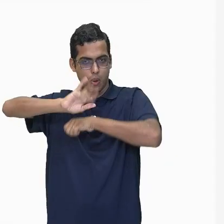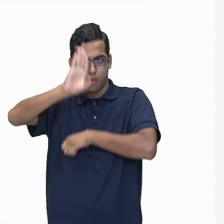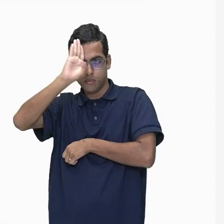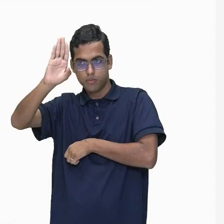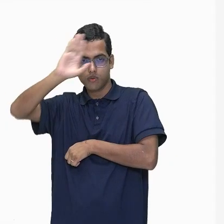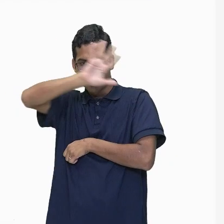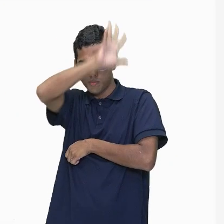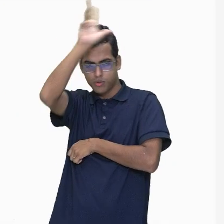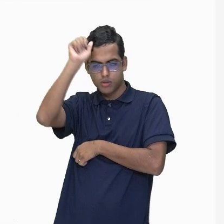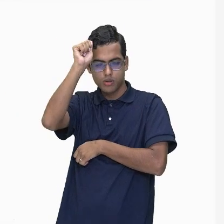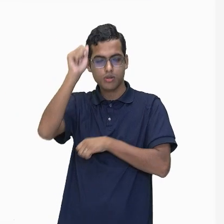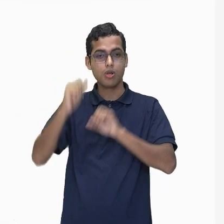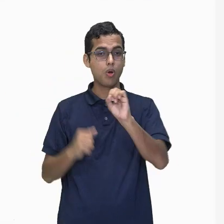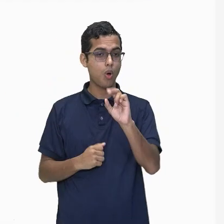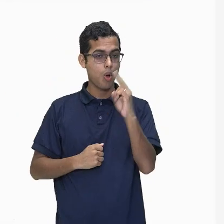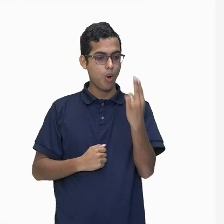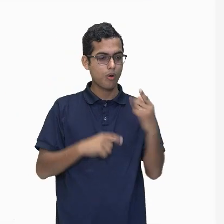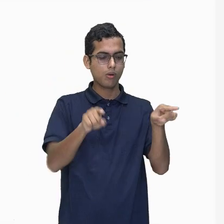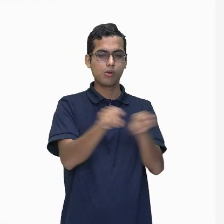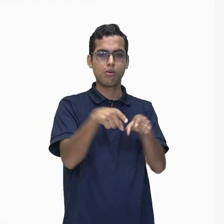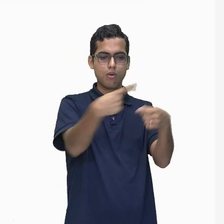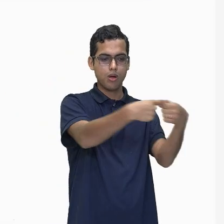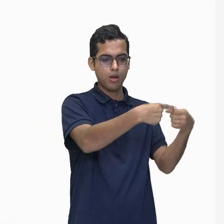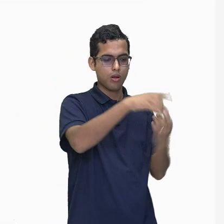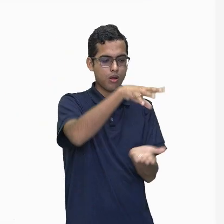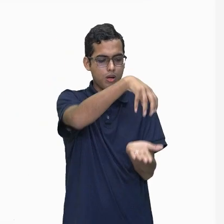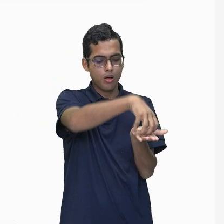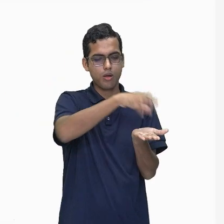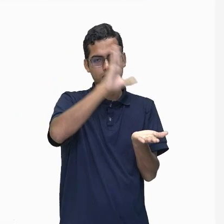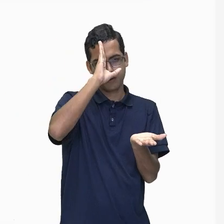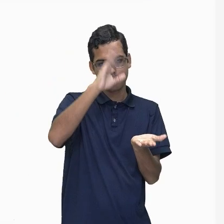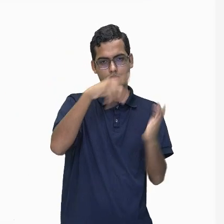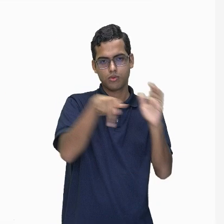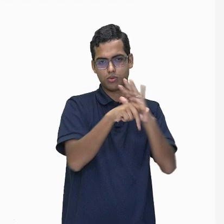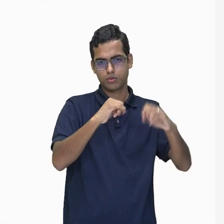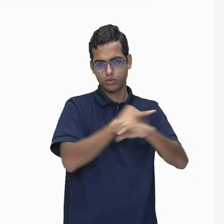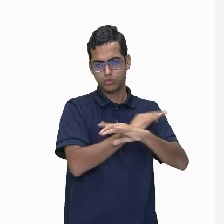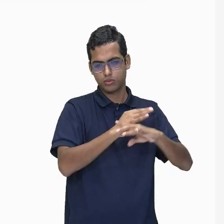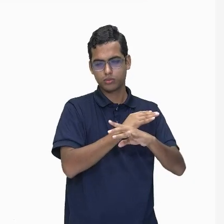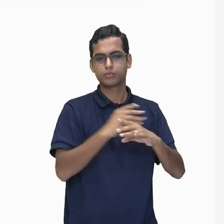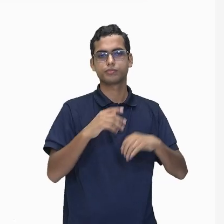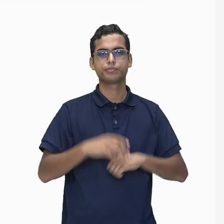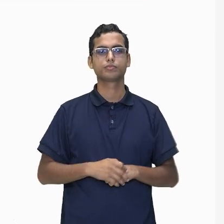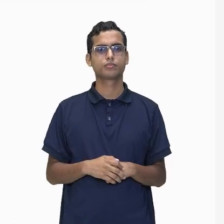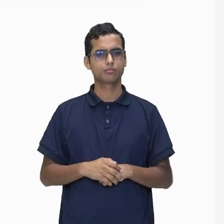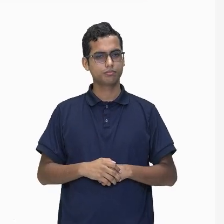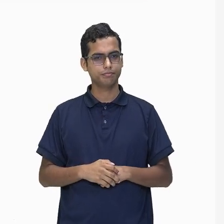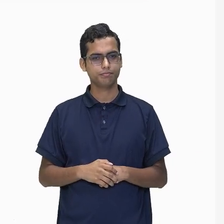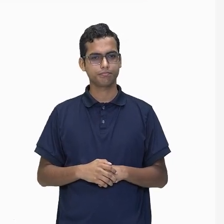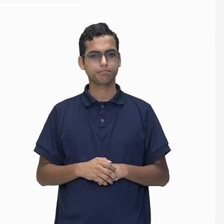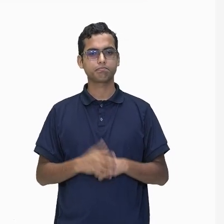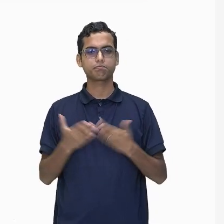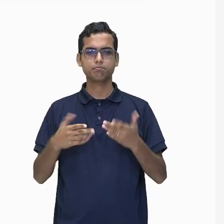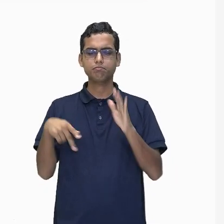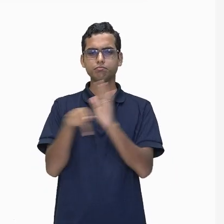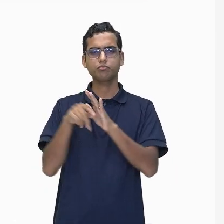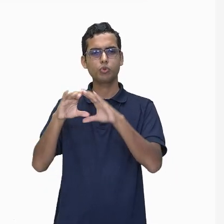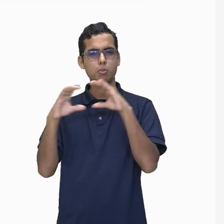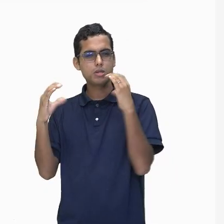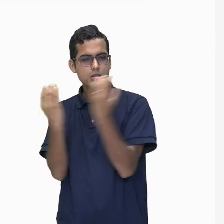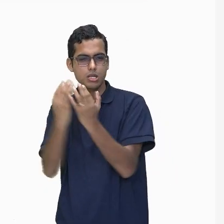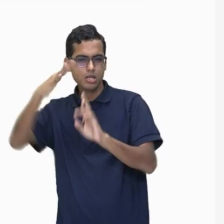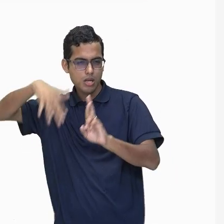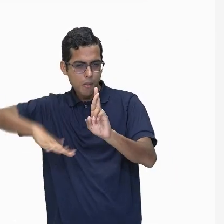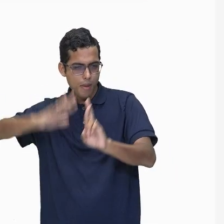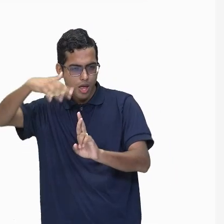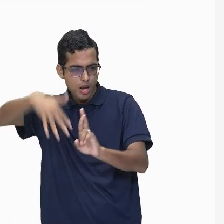só, seja em comunidades ribeirinhas, vilas ou bairros periféricos, o esporte